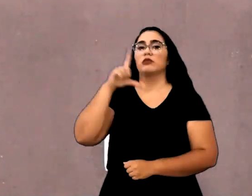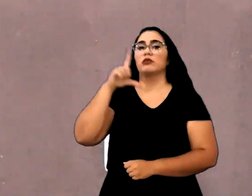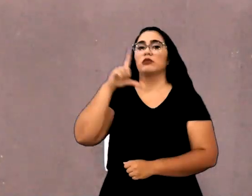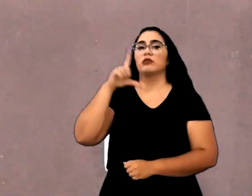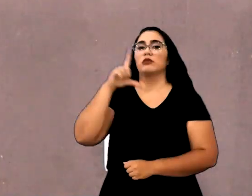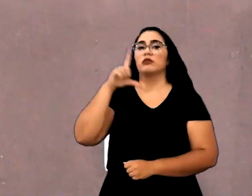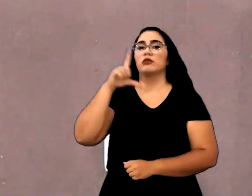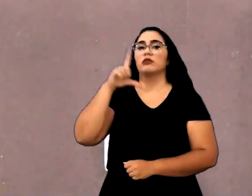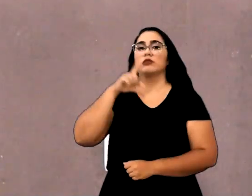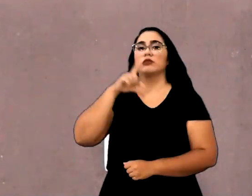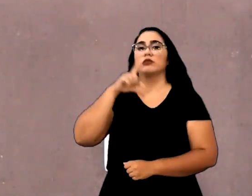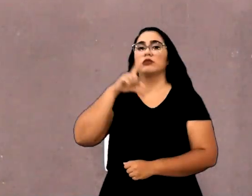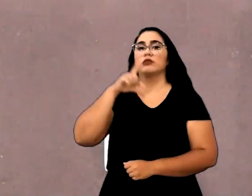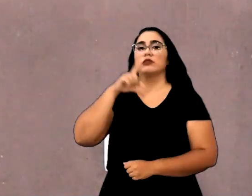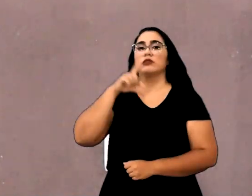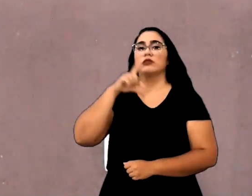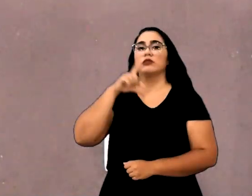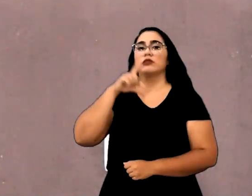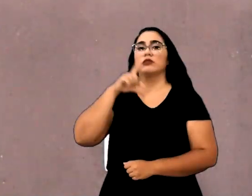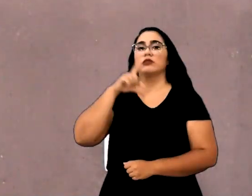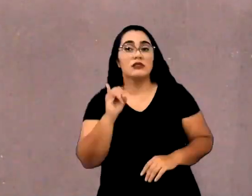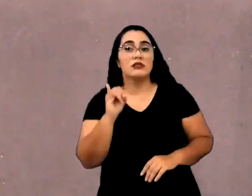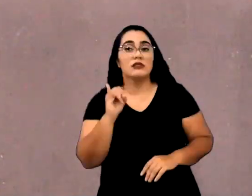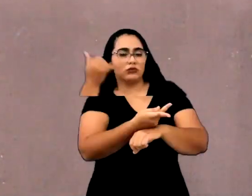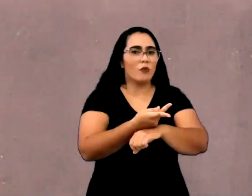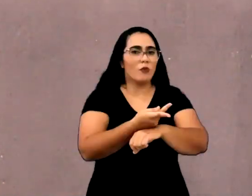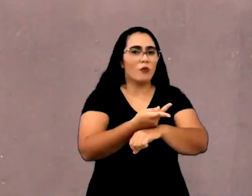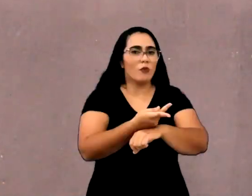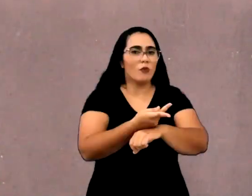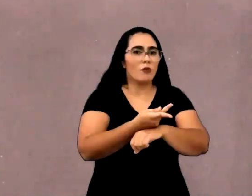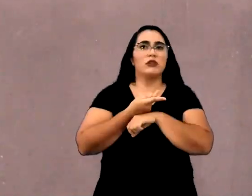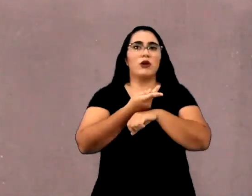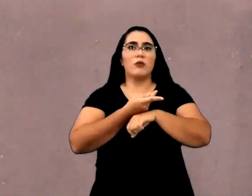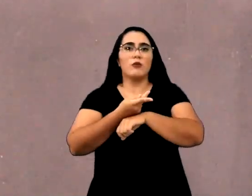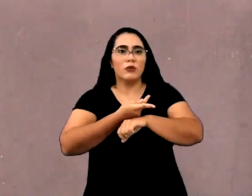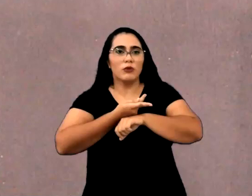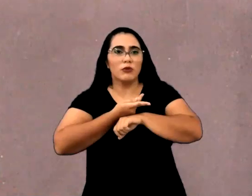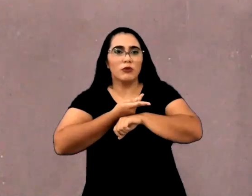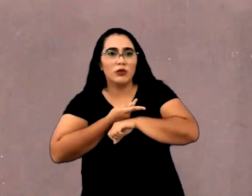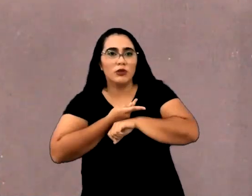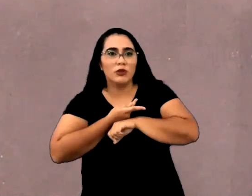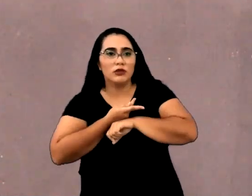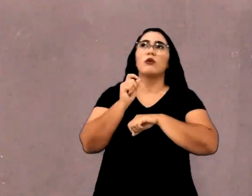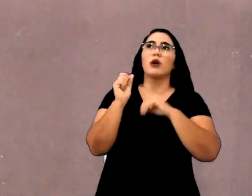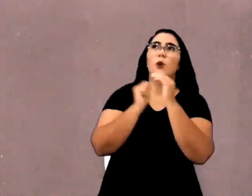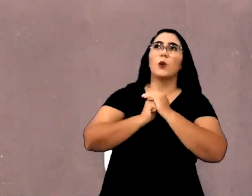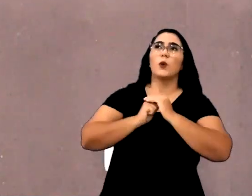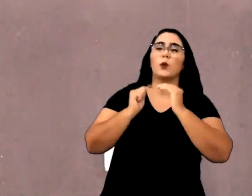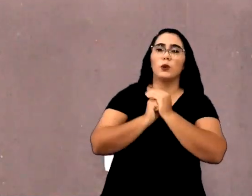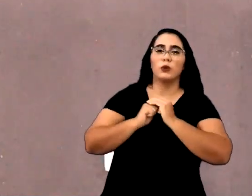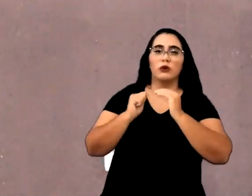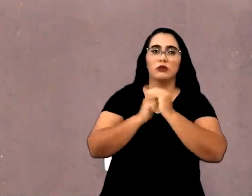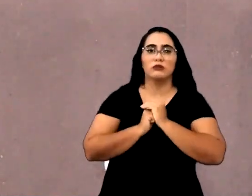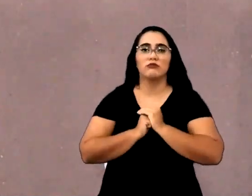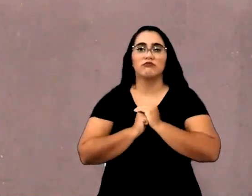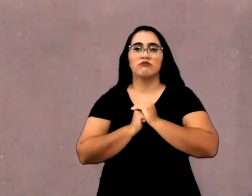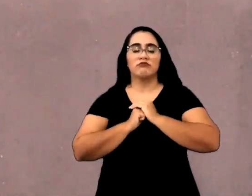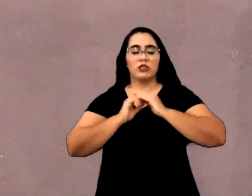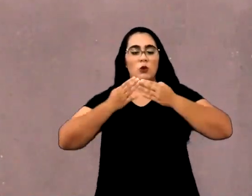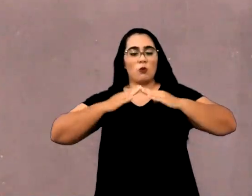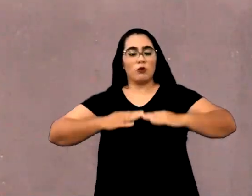o meu povo, que se chama pelo meu nome, se humilhar, orar e agora